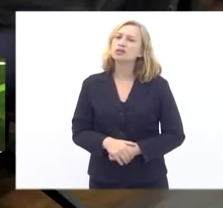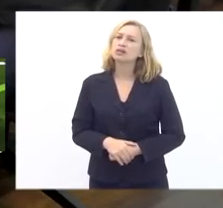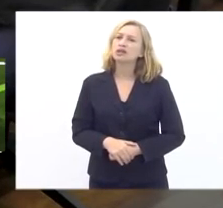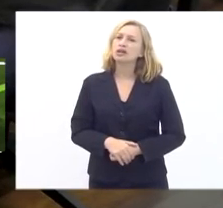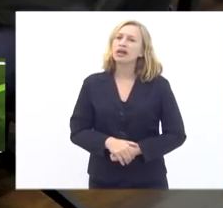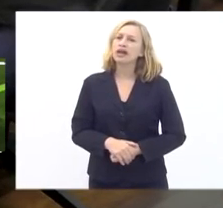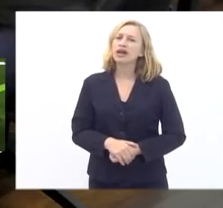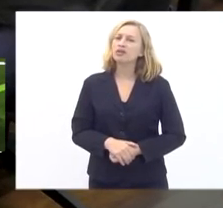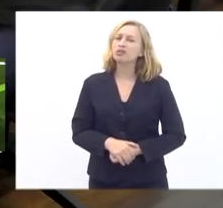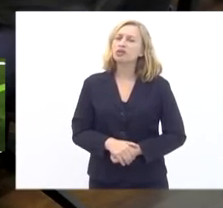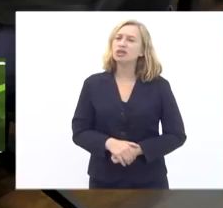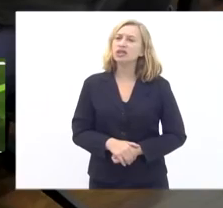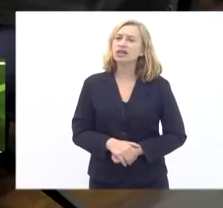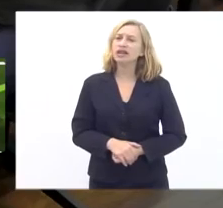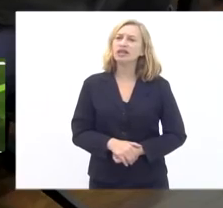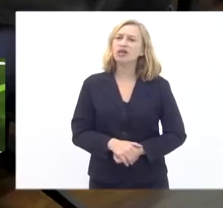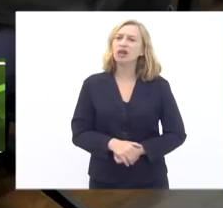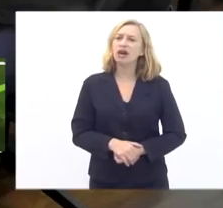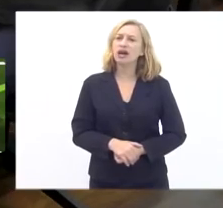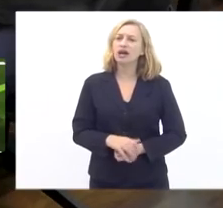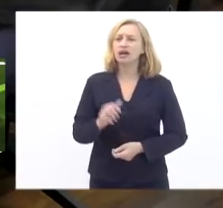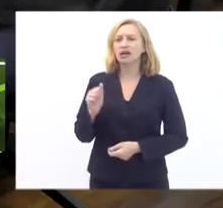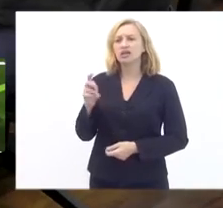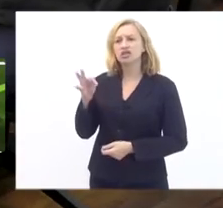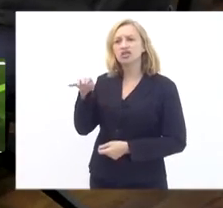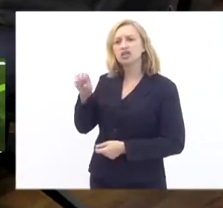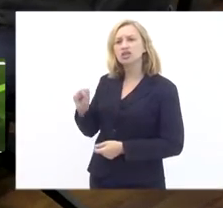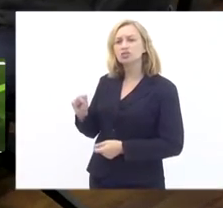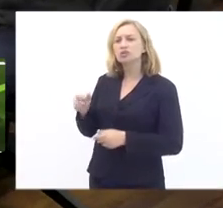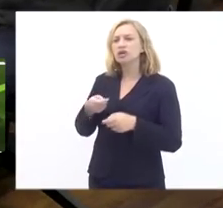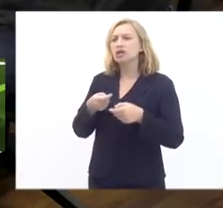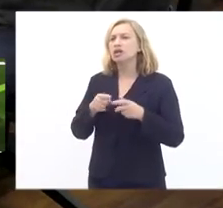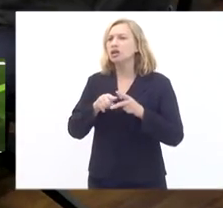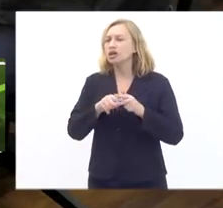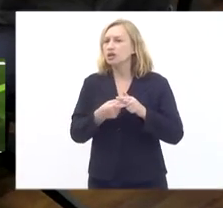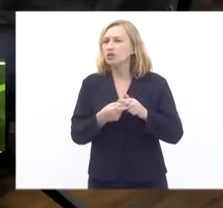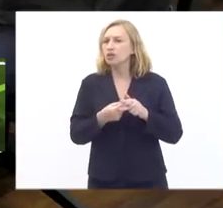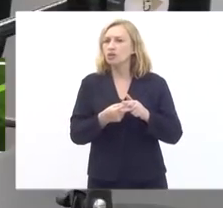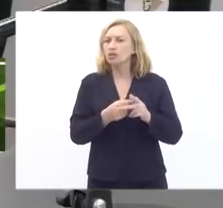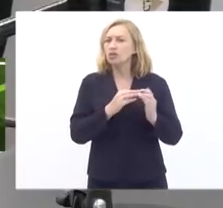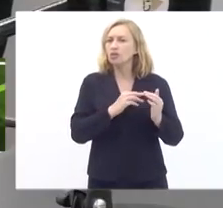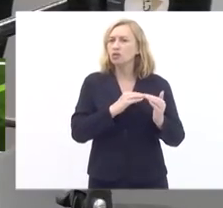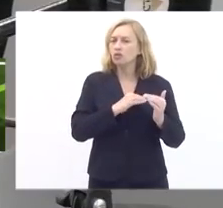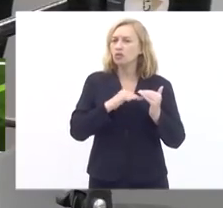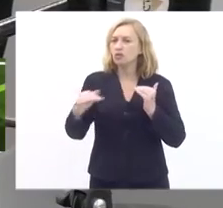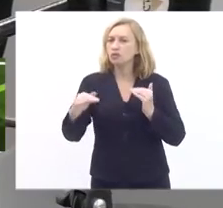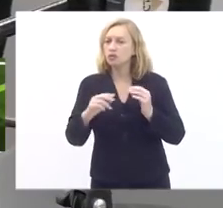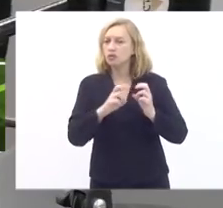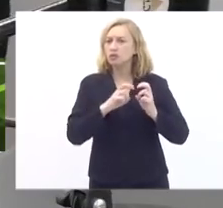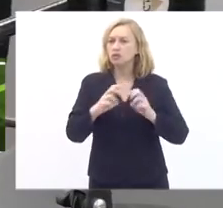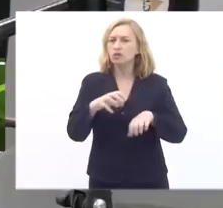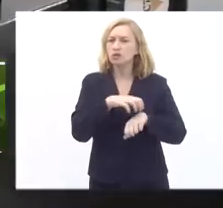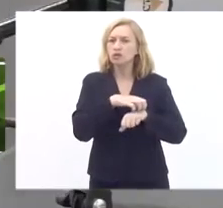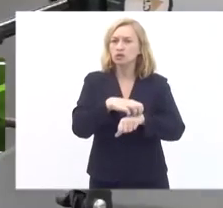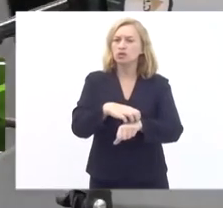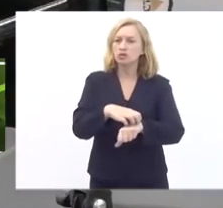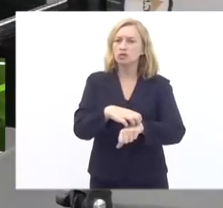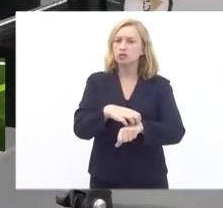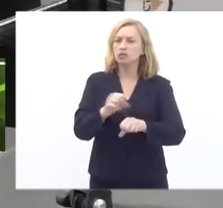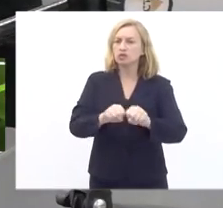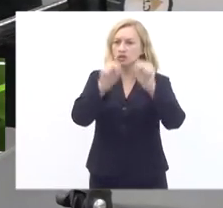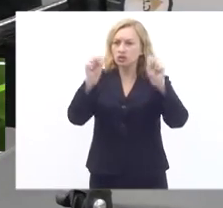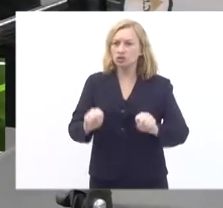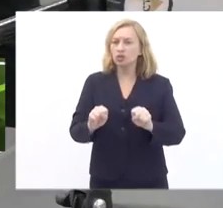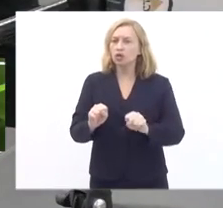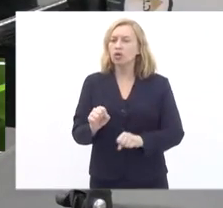A Getransp regula a supervia, o sistema de transporte. O